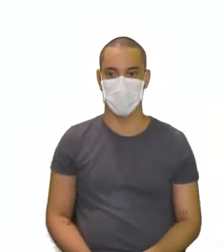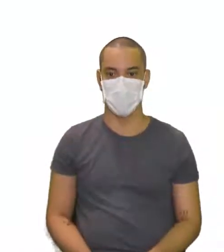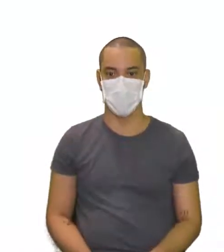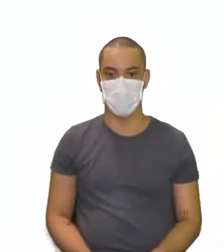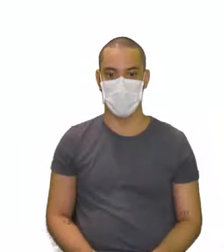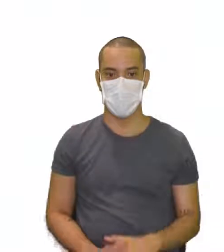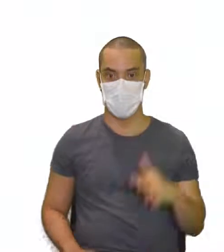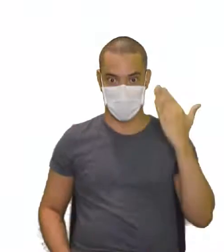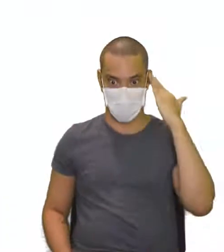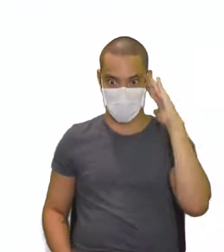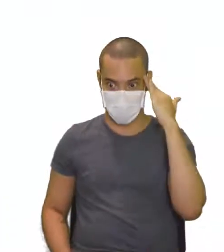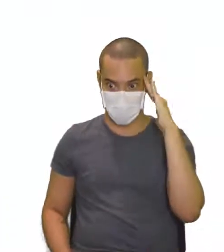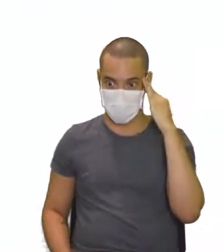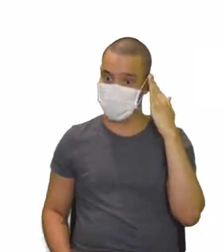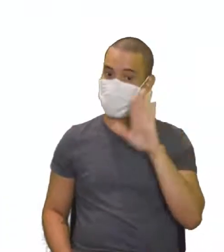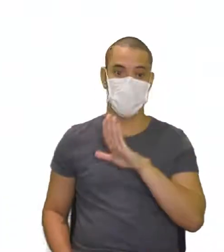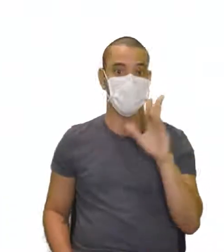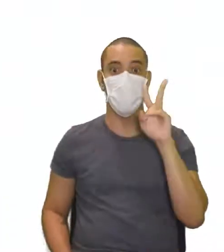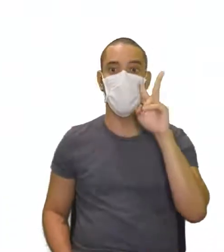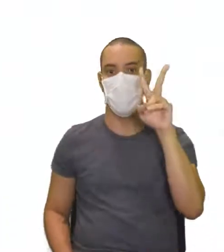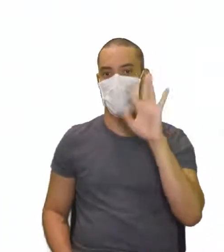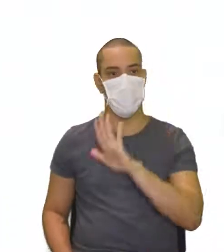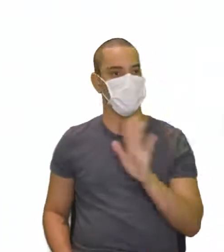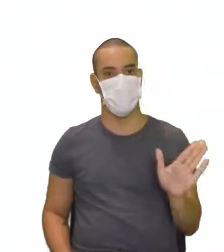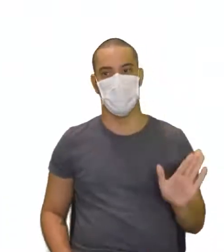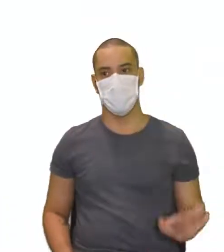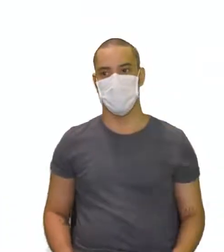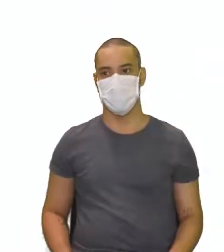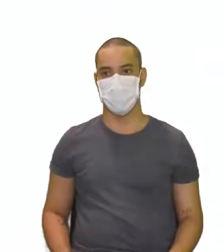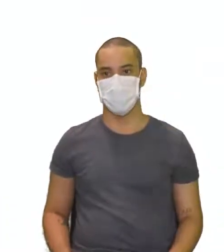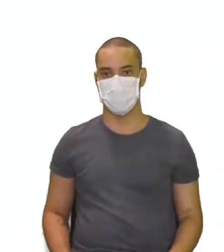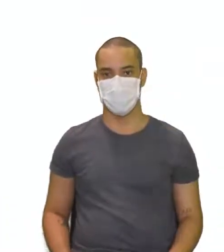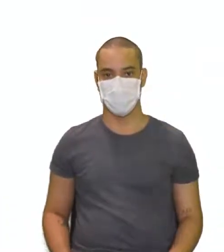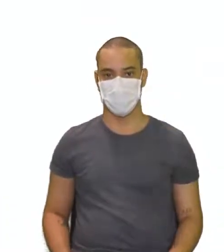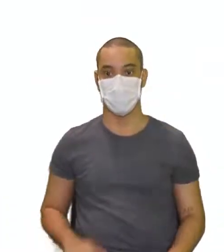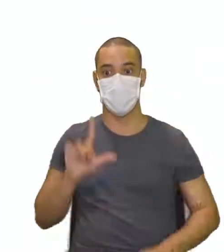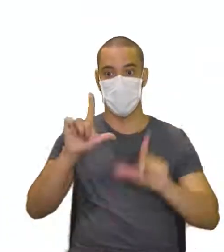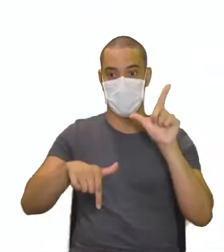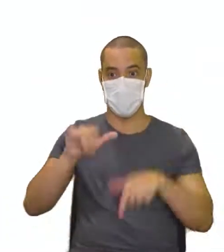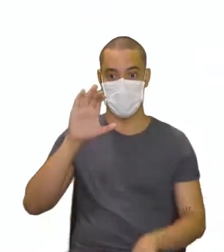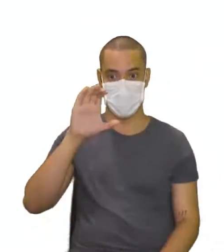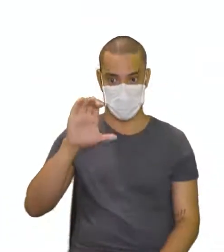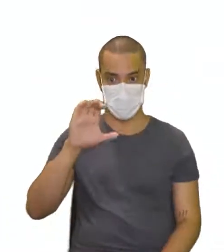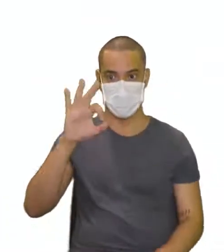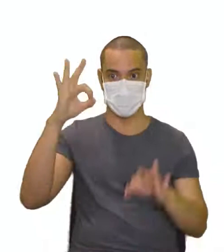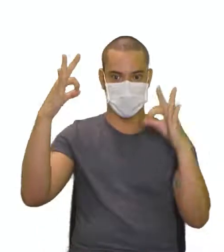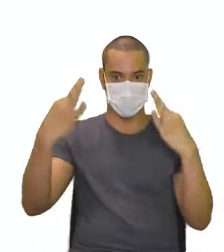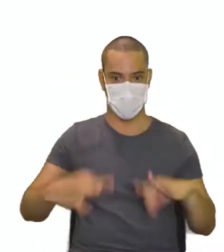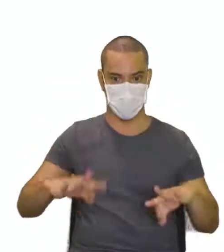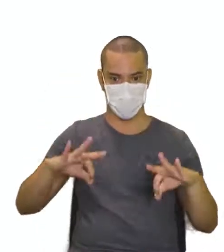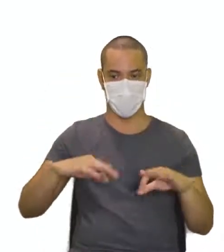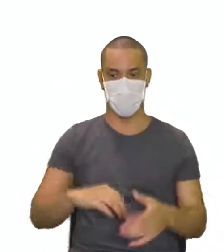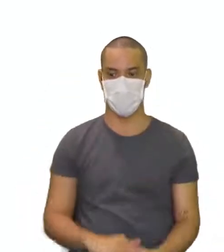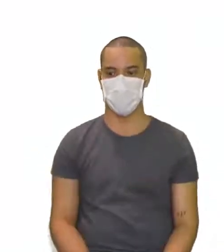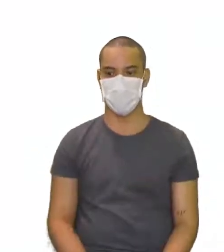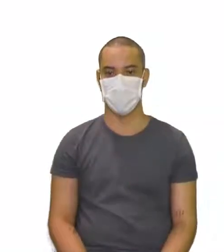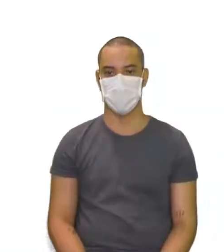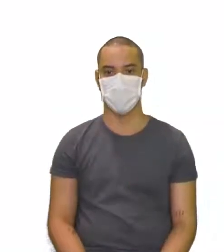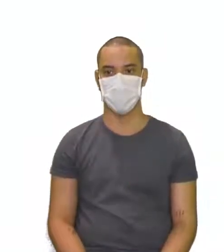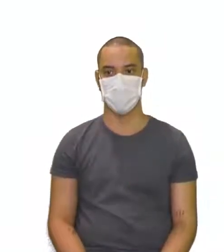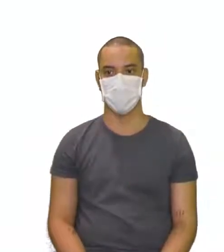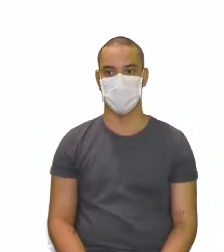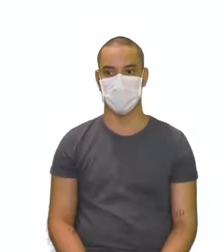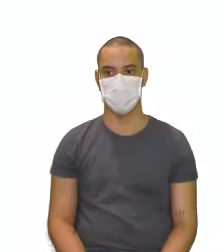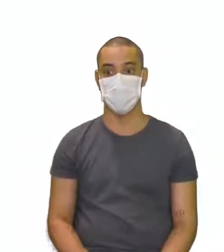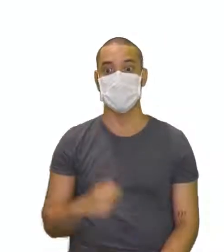Fechado, entendido? Então, é só olhar para o gráfico e a gente fica aí com a letra C de certo, ok? Pessoal,